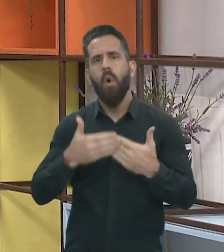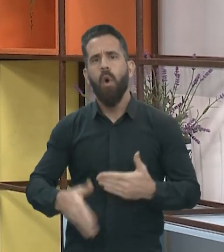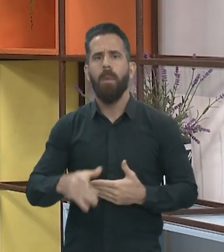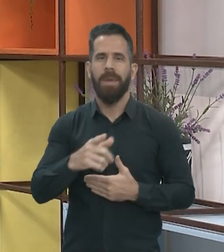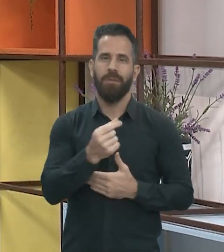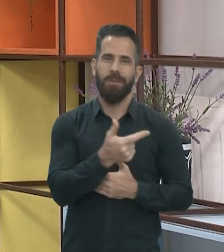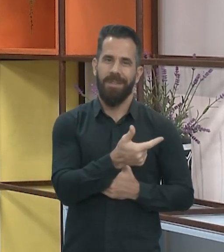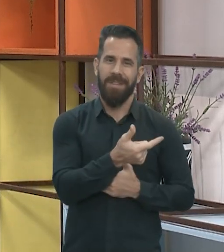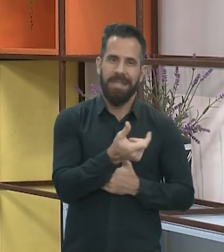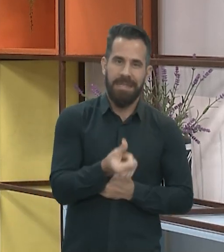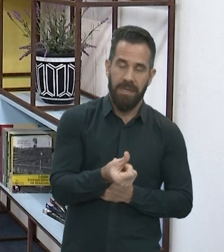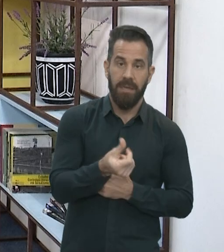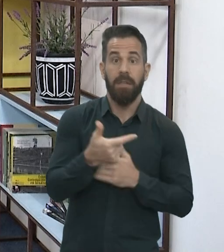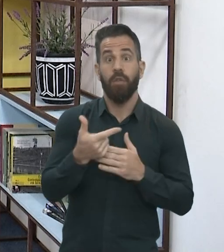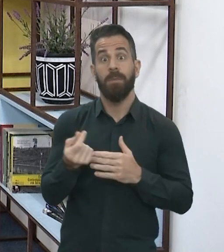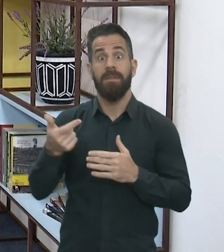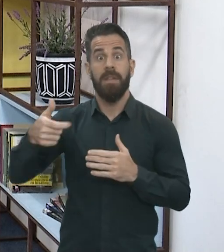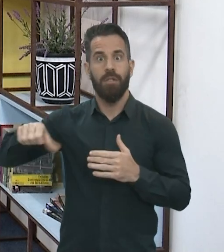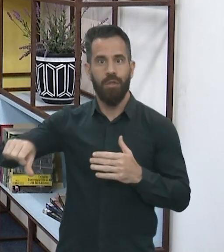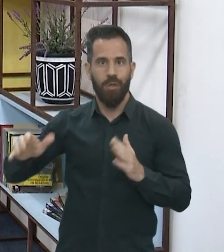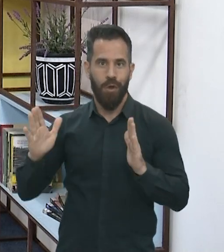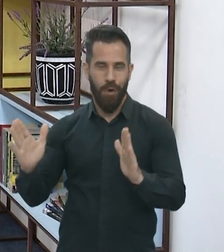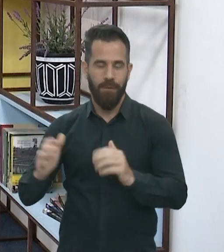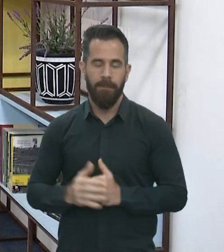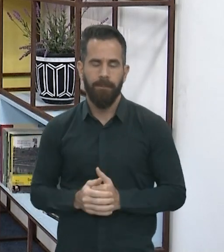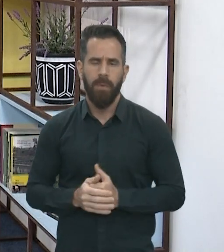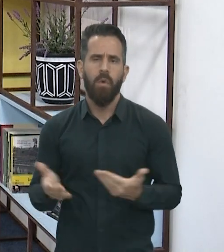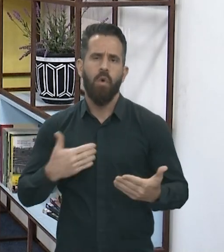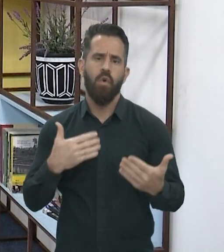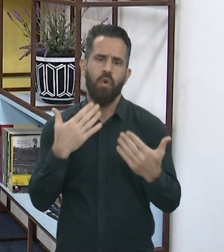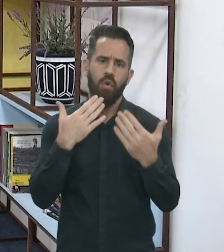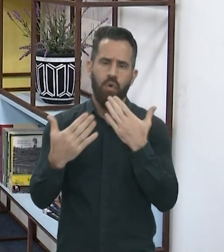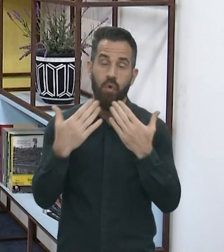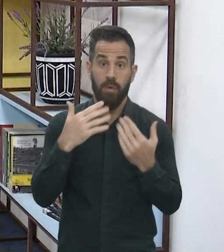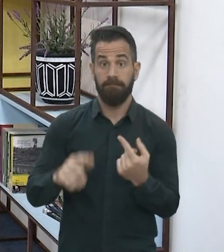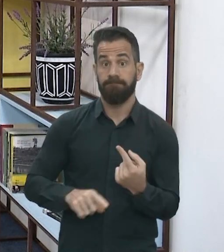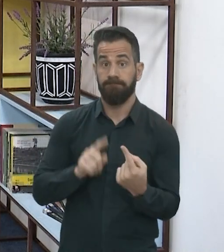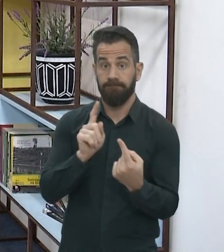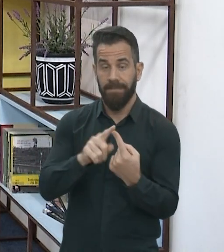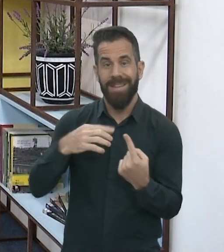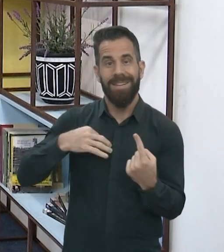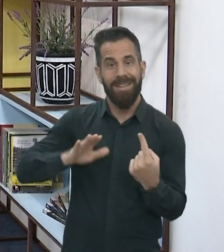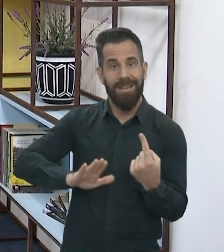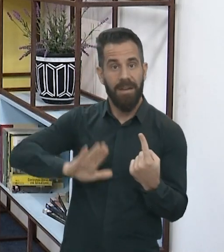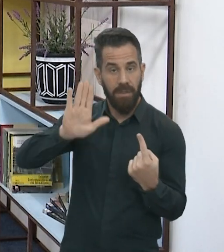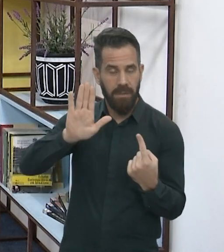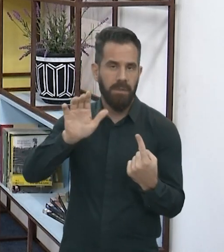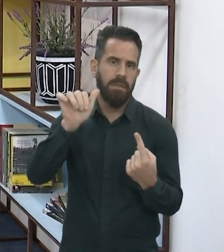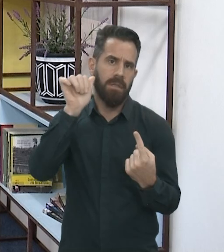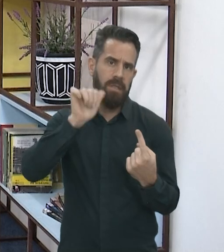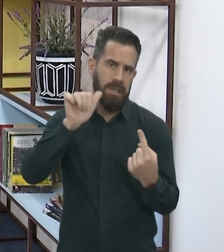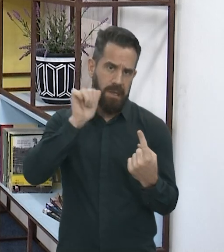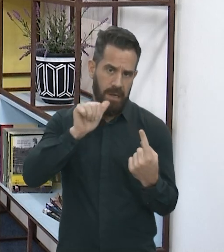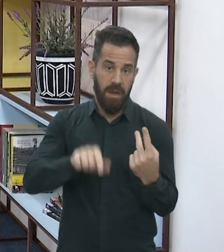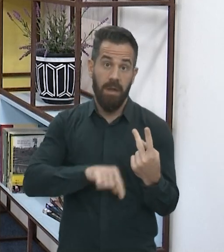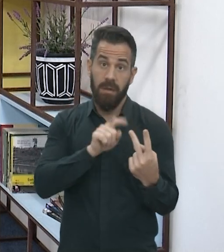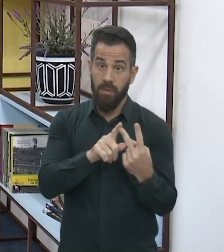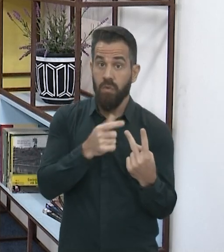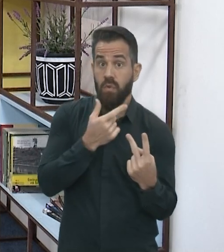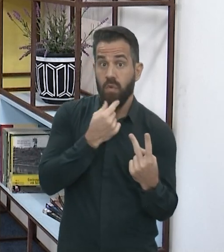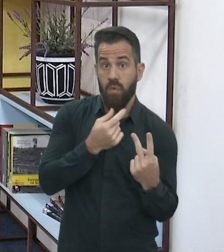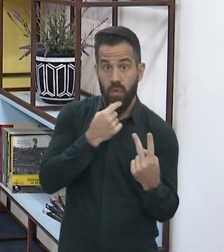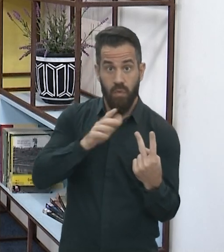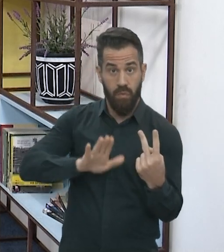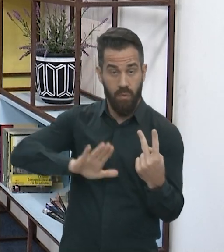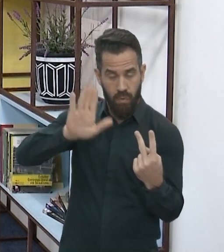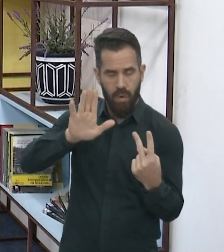a 2029. Hoje a nossa conversa é com a candidata e o candidato da Chapa 2 do UFG, agora com